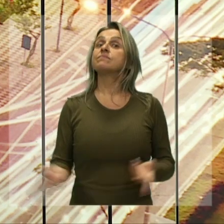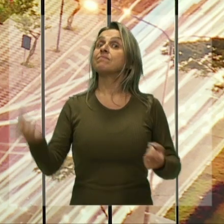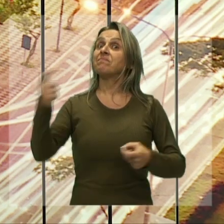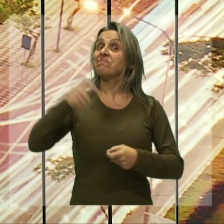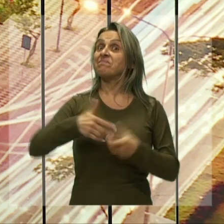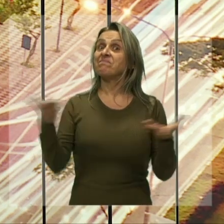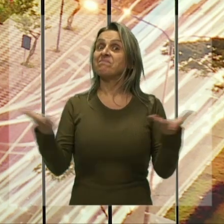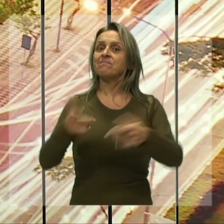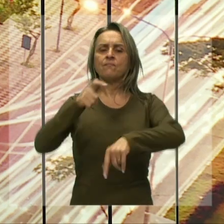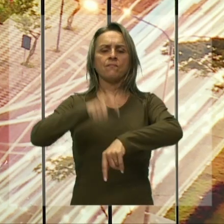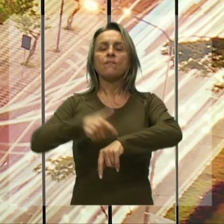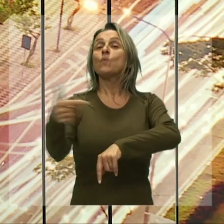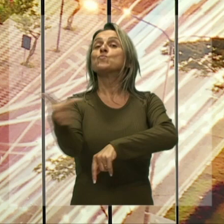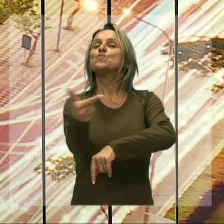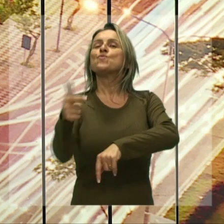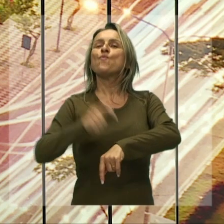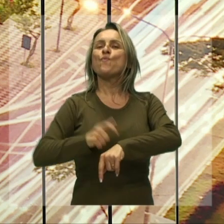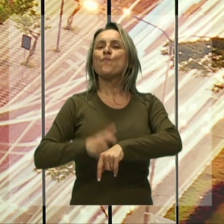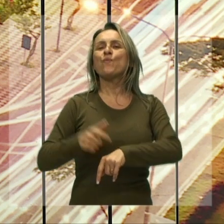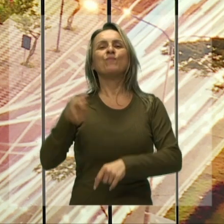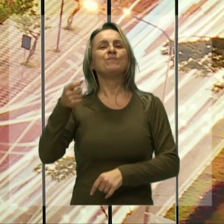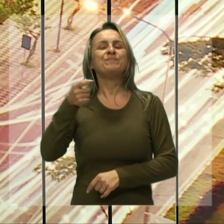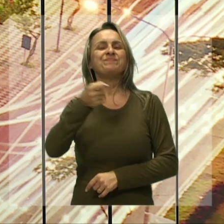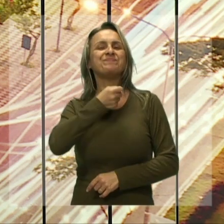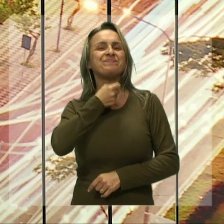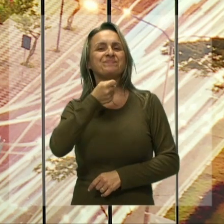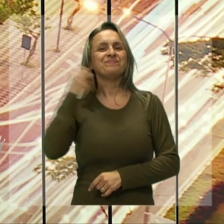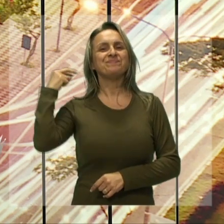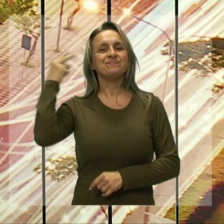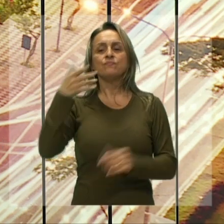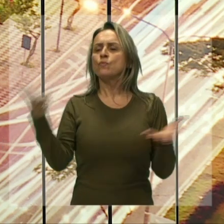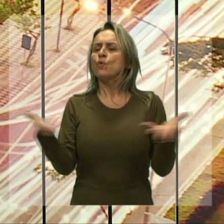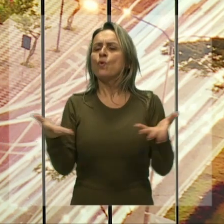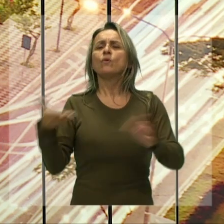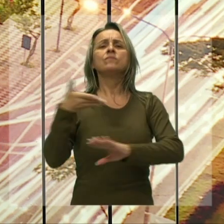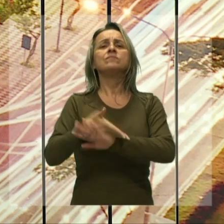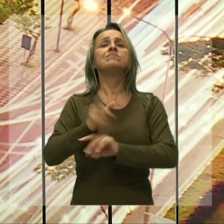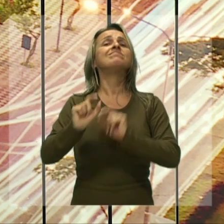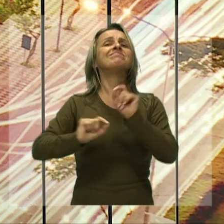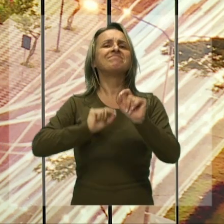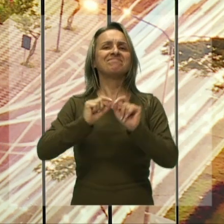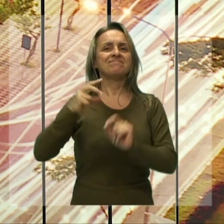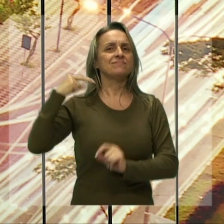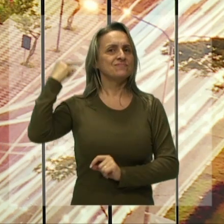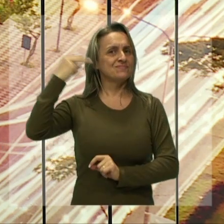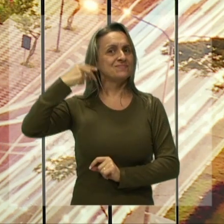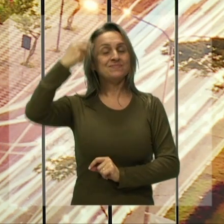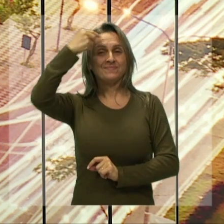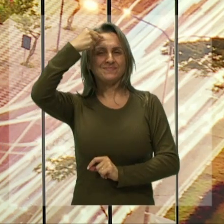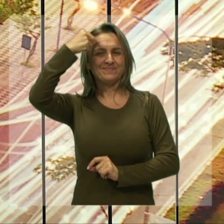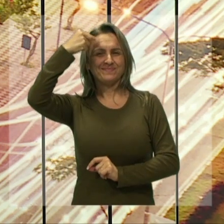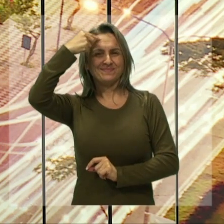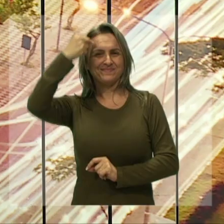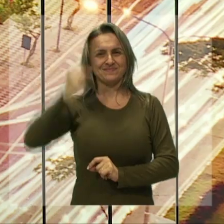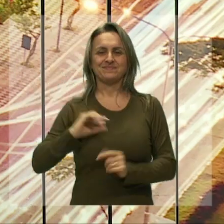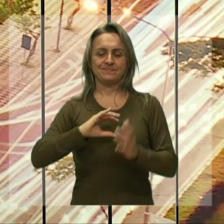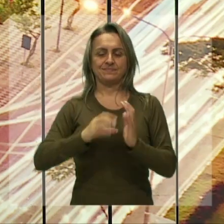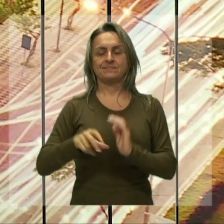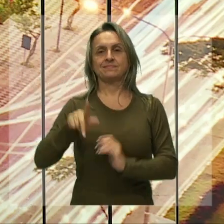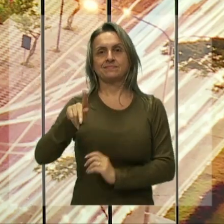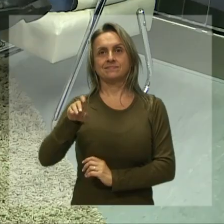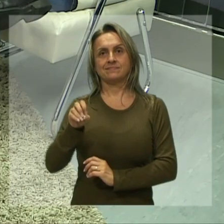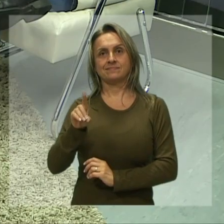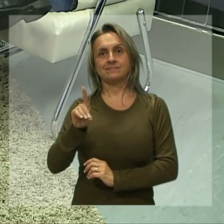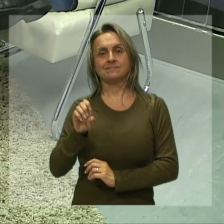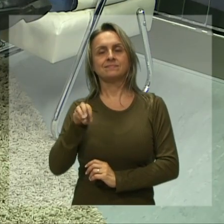Voltamos com o segundo bloco do Fala Vereador. Hoje participa conosco o vereador Rubens Angioletti, do Podemos.